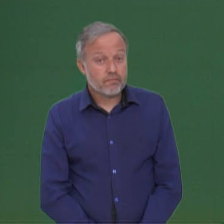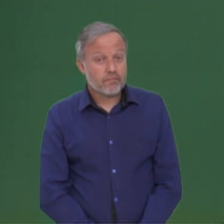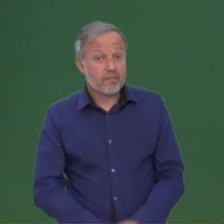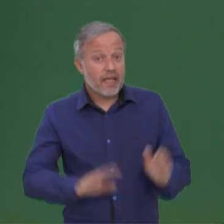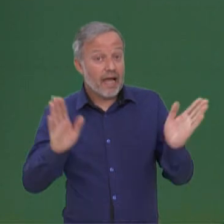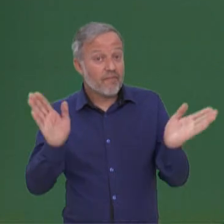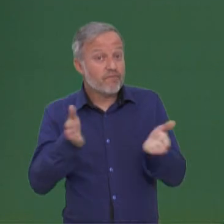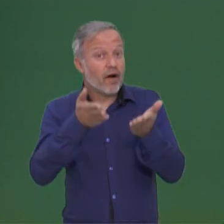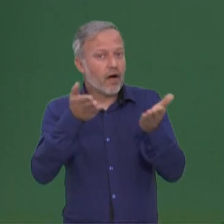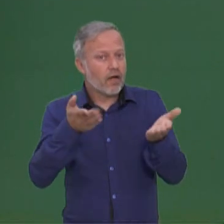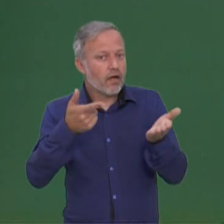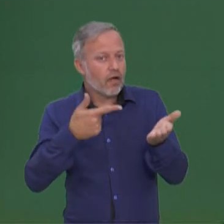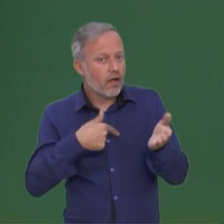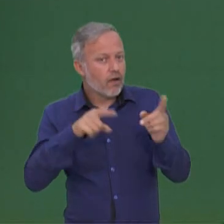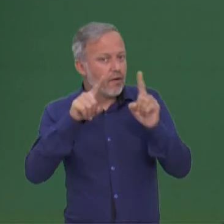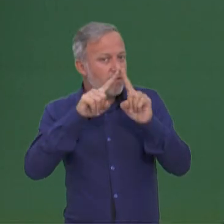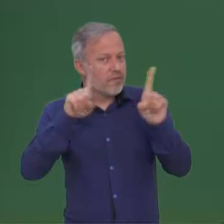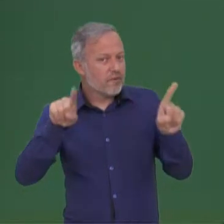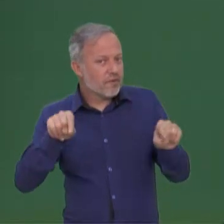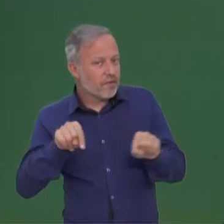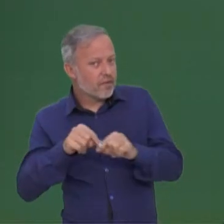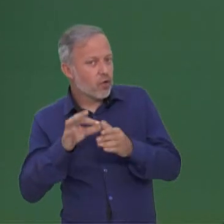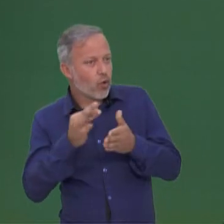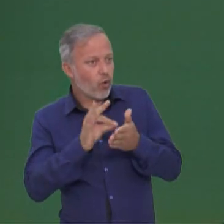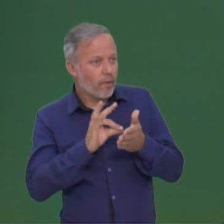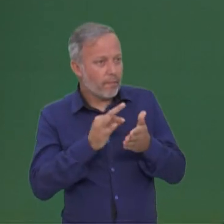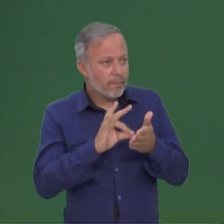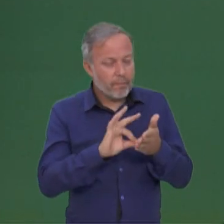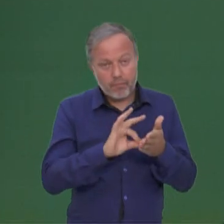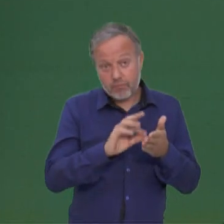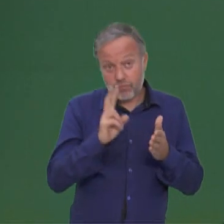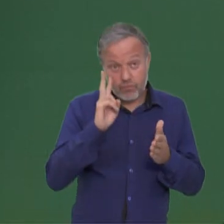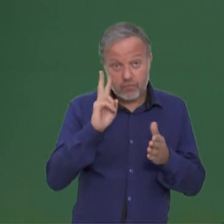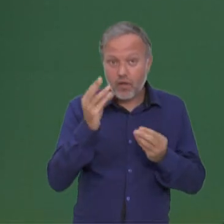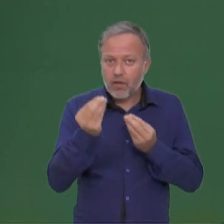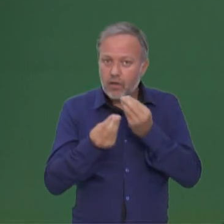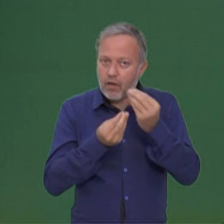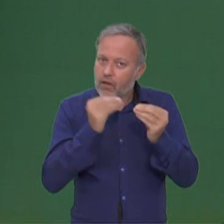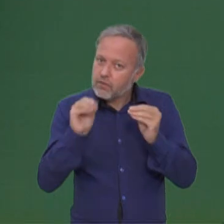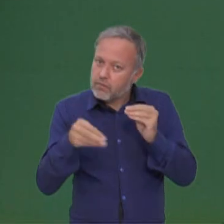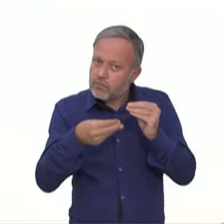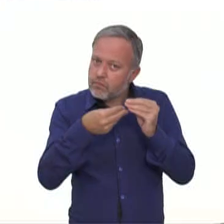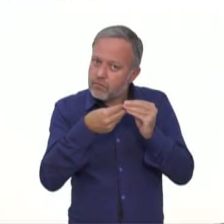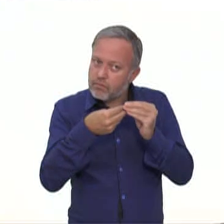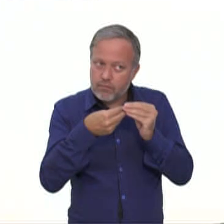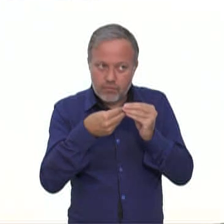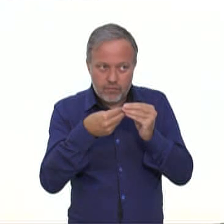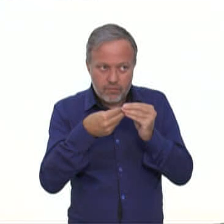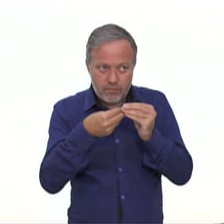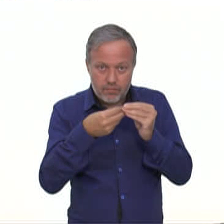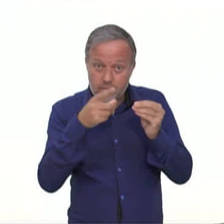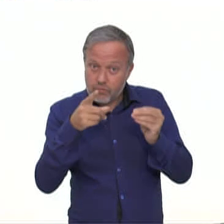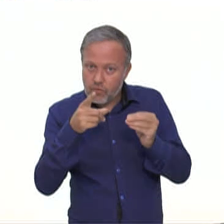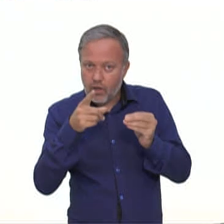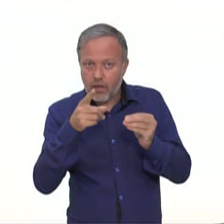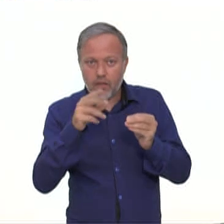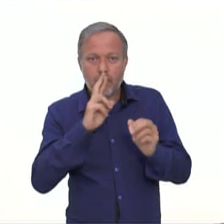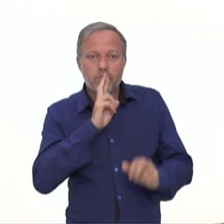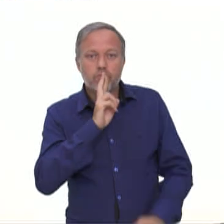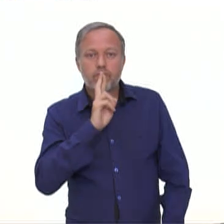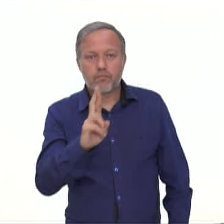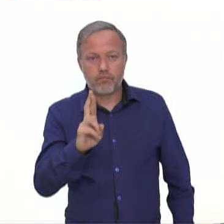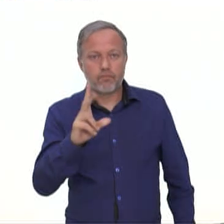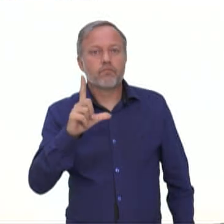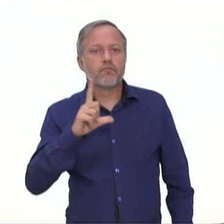Vamos lá, galerinha, quadro feito. Então, vamos ver o que vocês colocaram. Esse tipo de